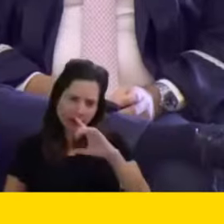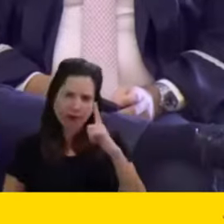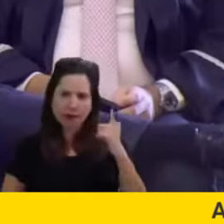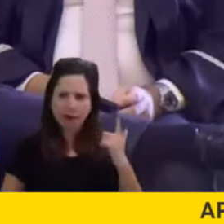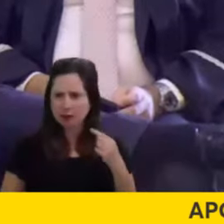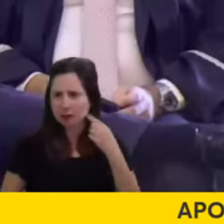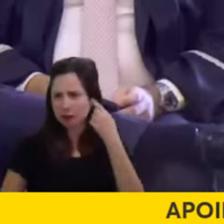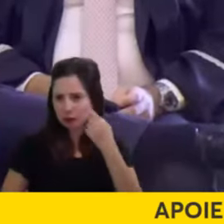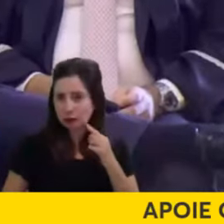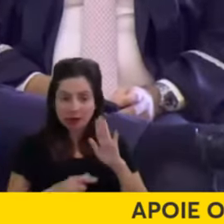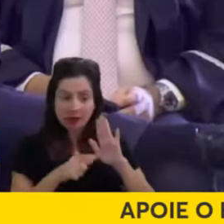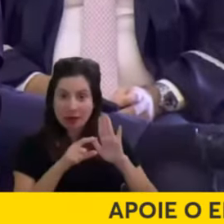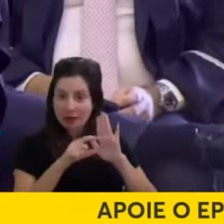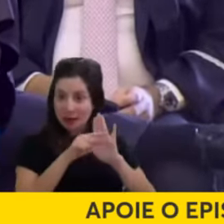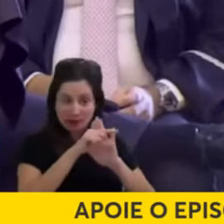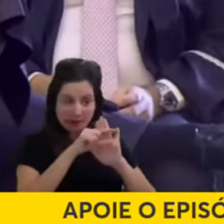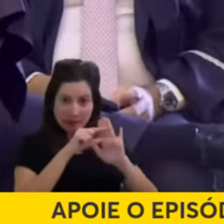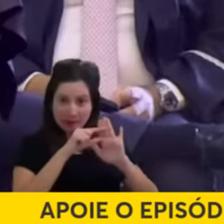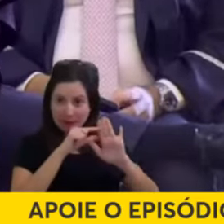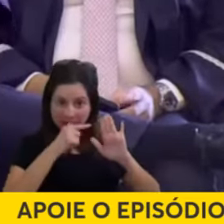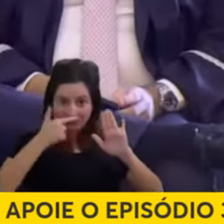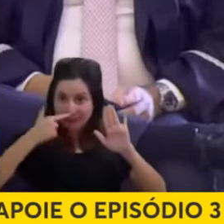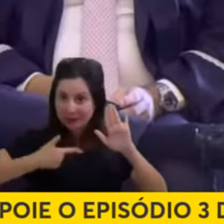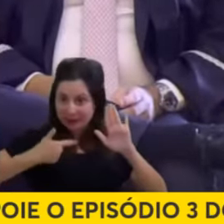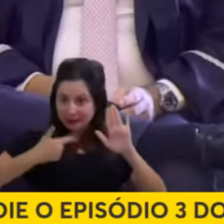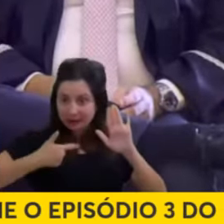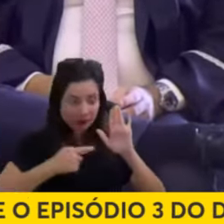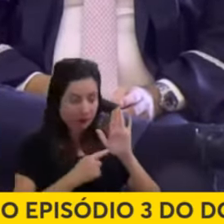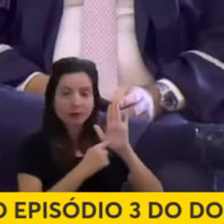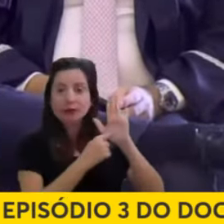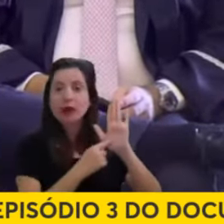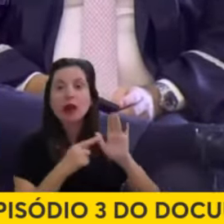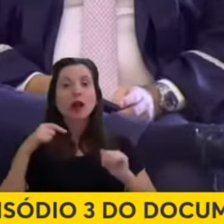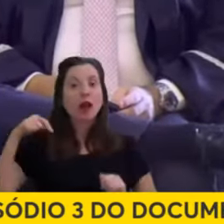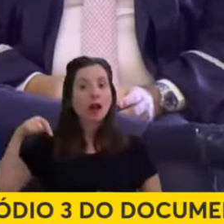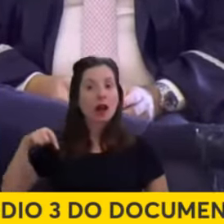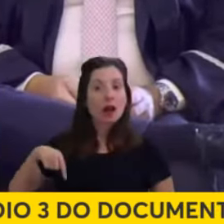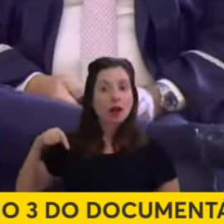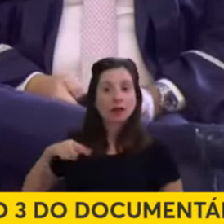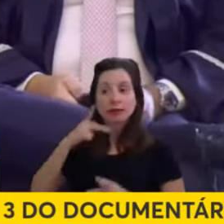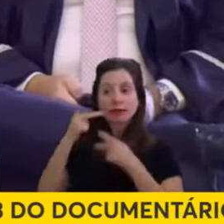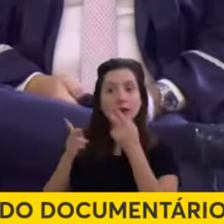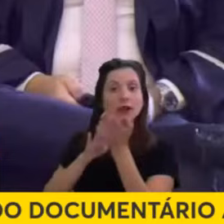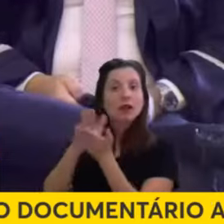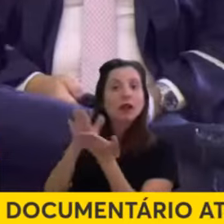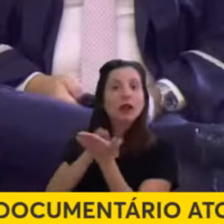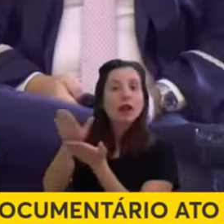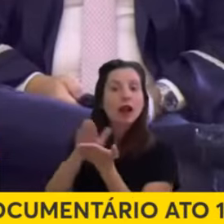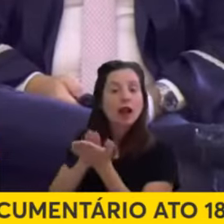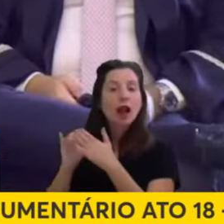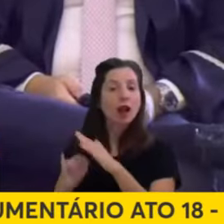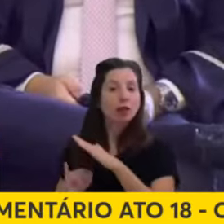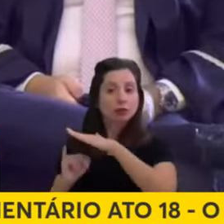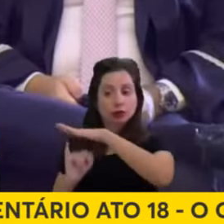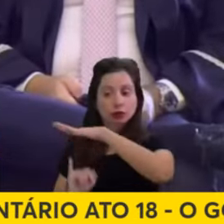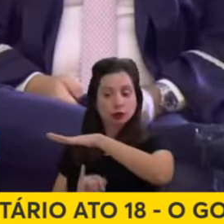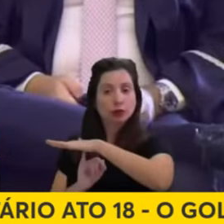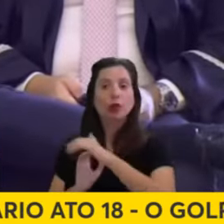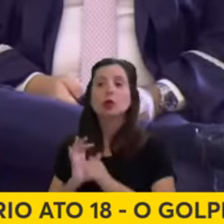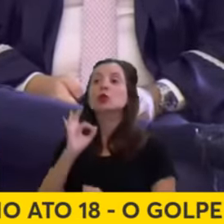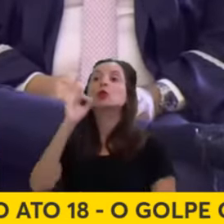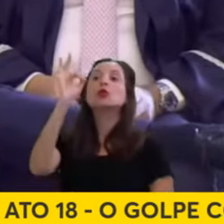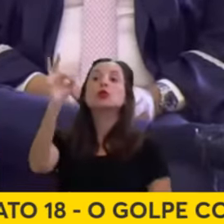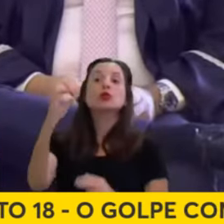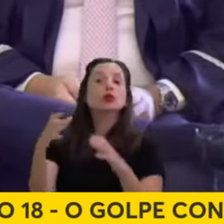parágrafo segundo do artigo 36 vedaria essa prática Porque aqui só fala dos dos dos gastos para instituição do Futuro comitê de